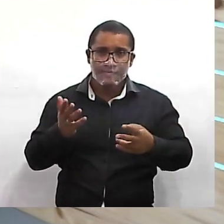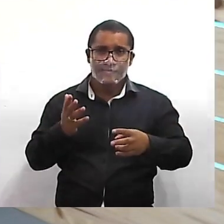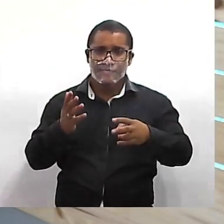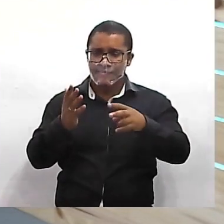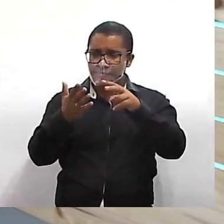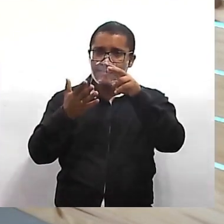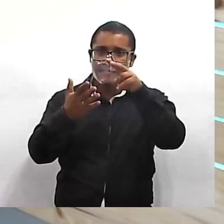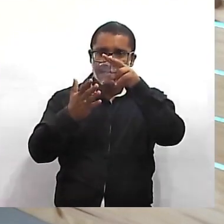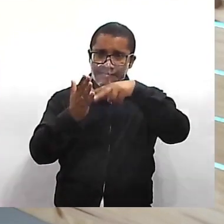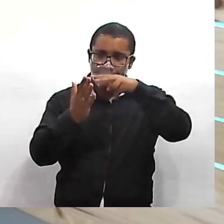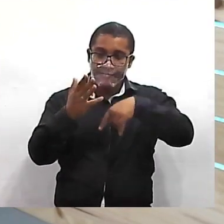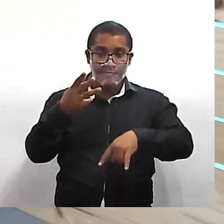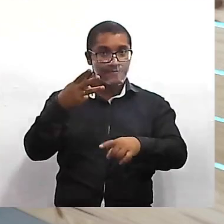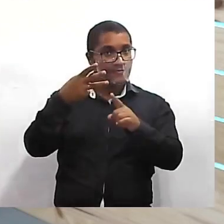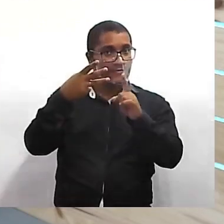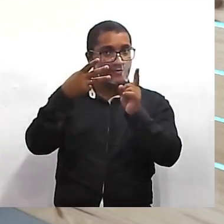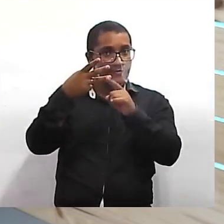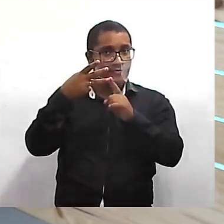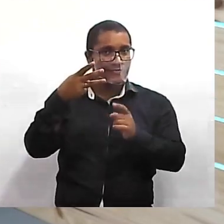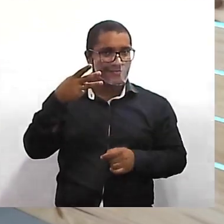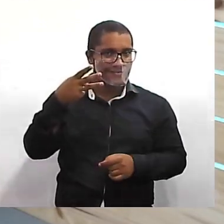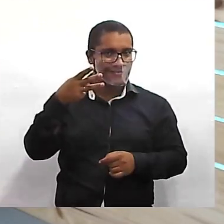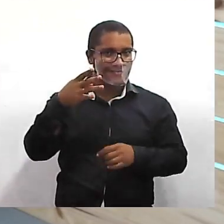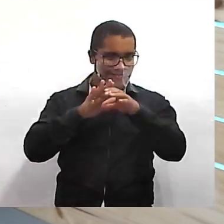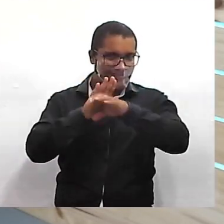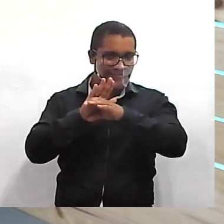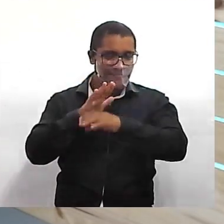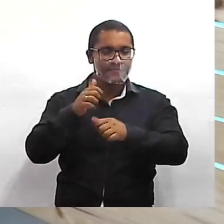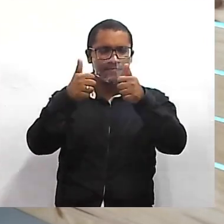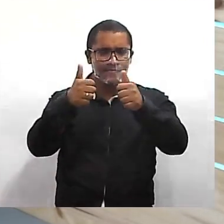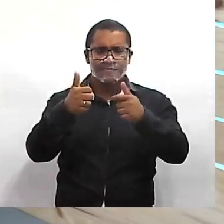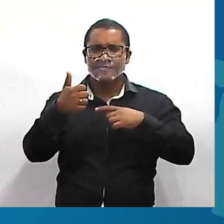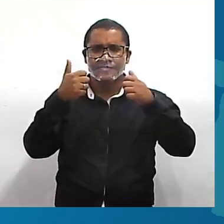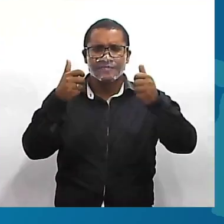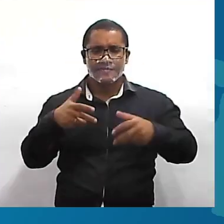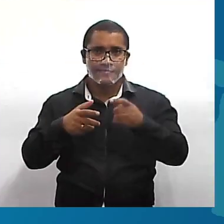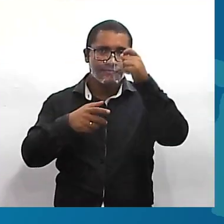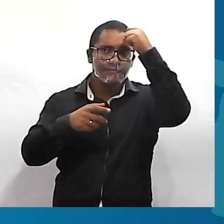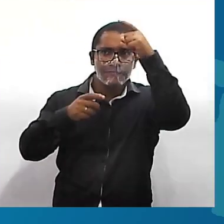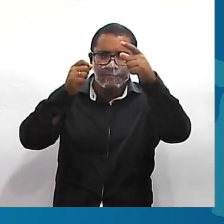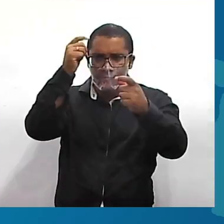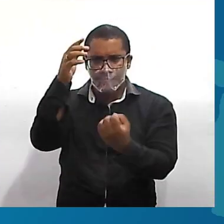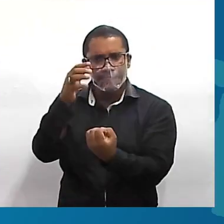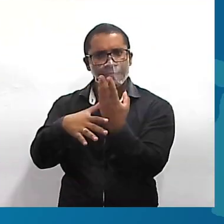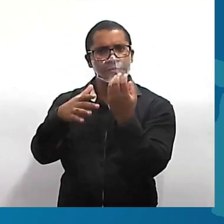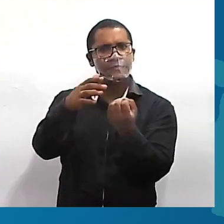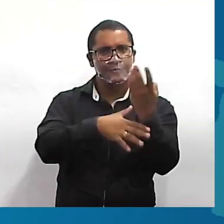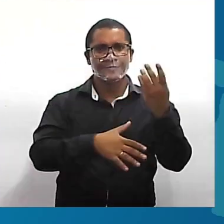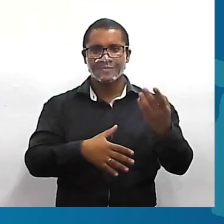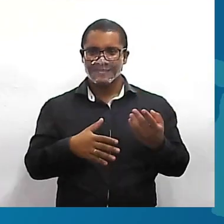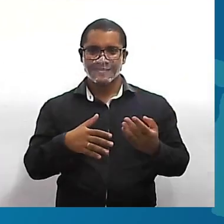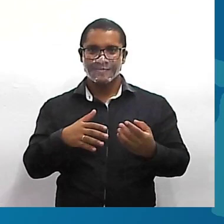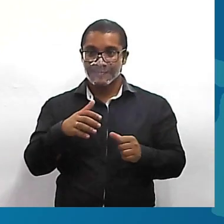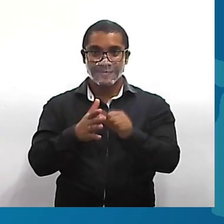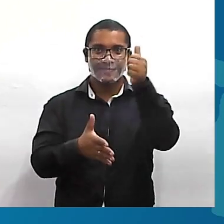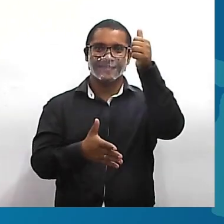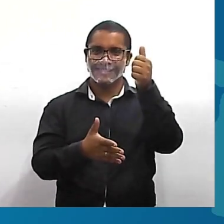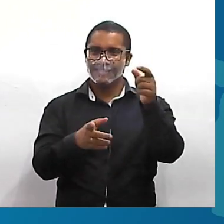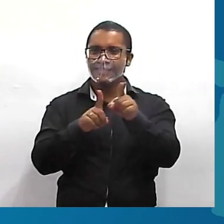da terceira competência, né? Que ela fala sobre criatividade, originalidade e